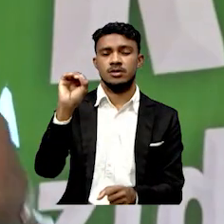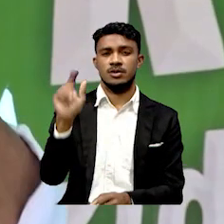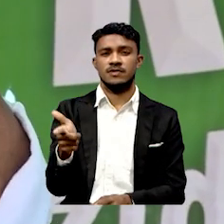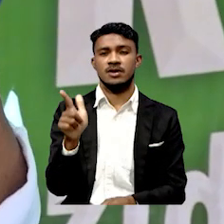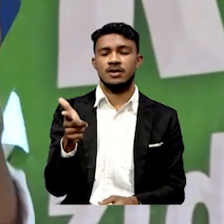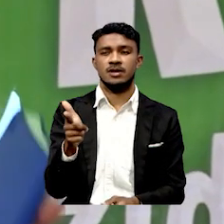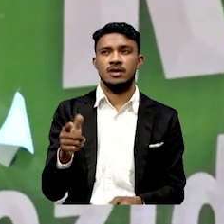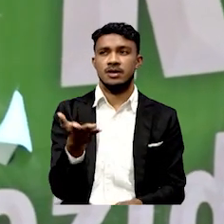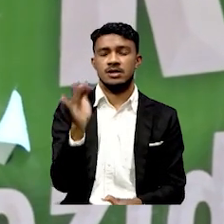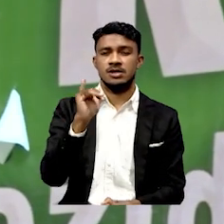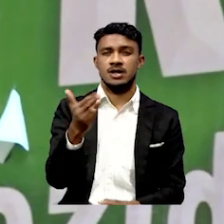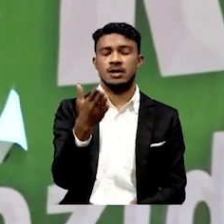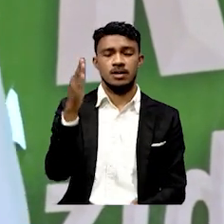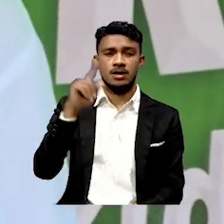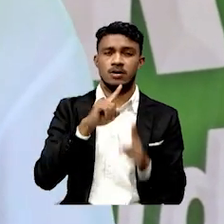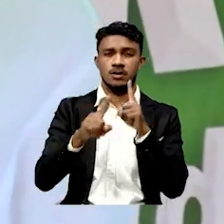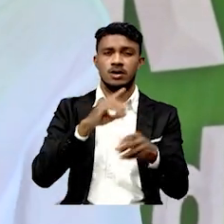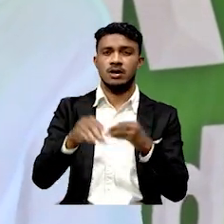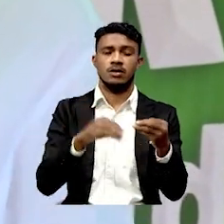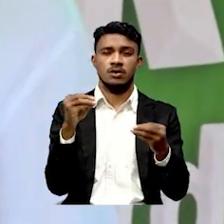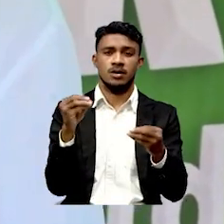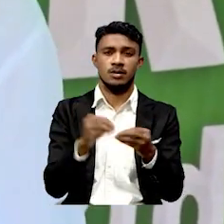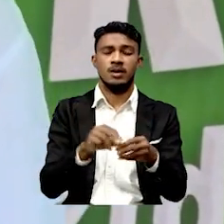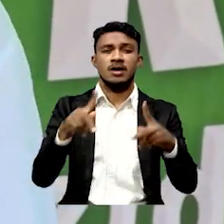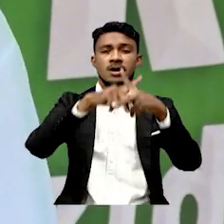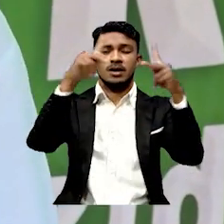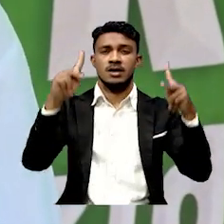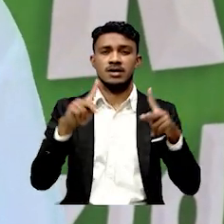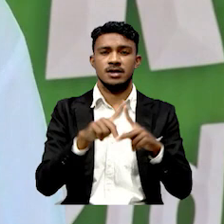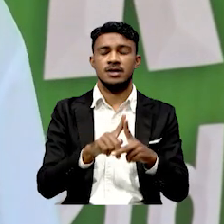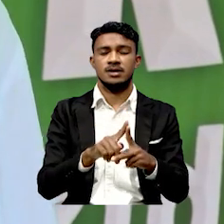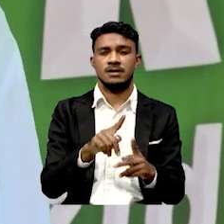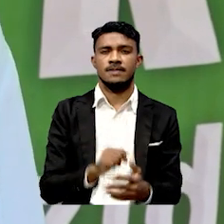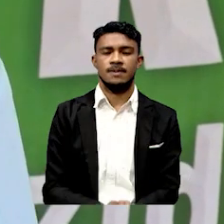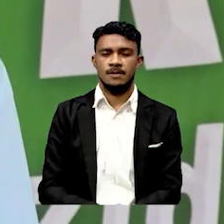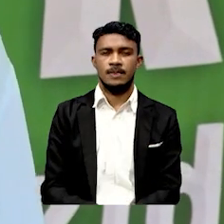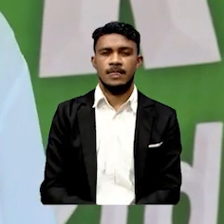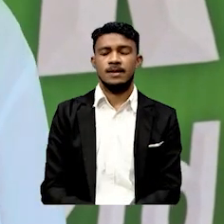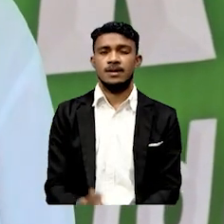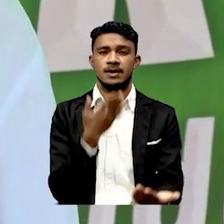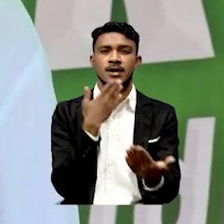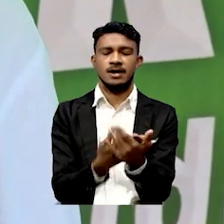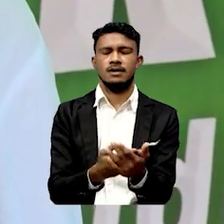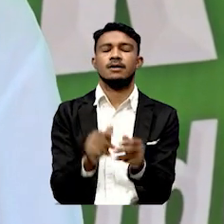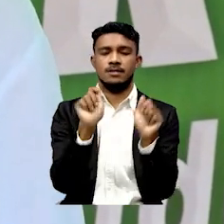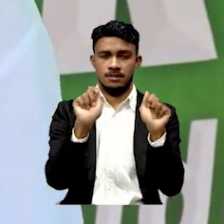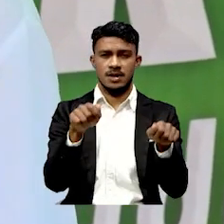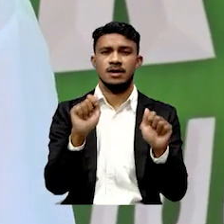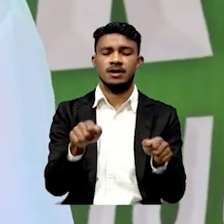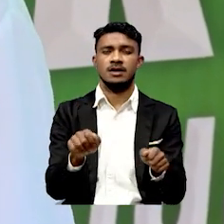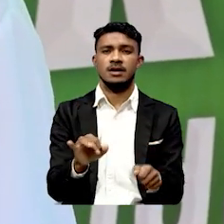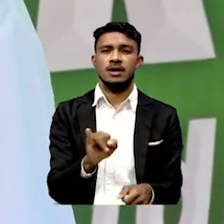Maio 2020. Sirve colia com a crise, né? Né, diac, bele.